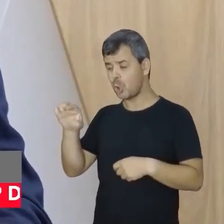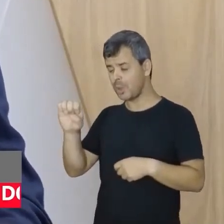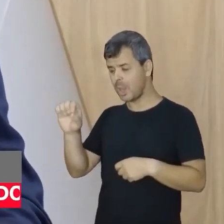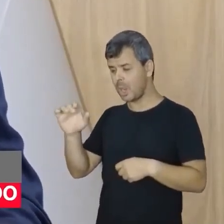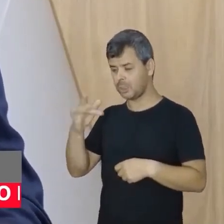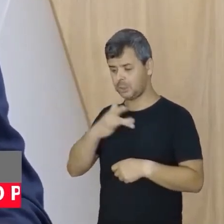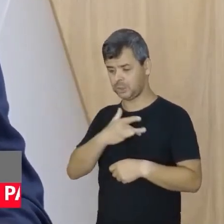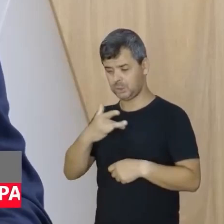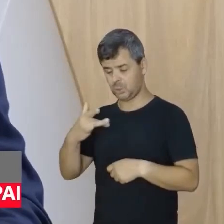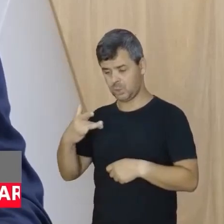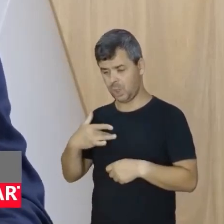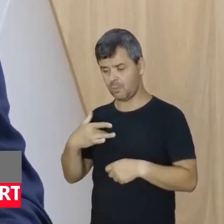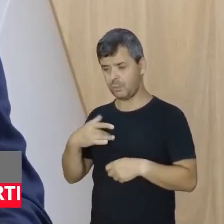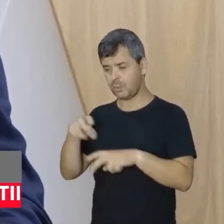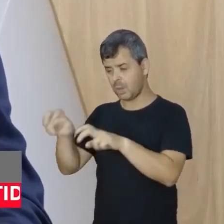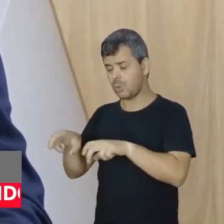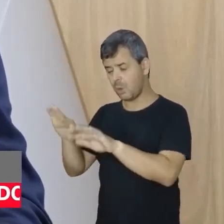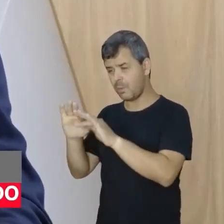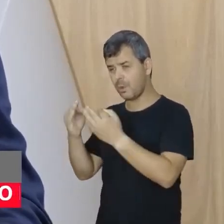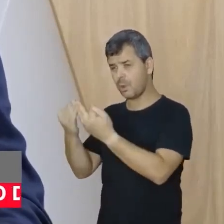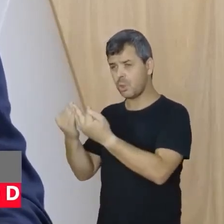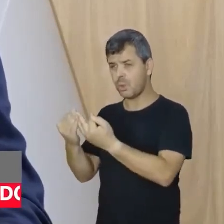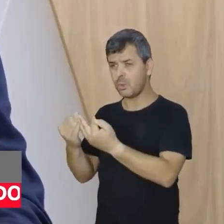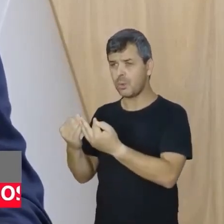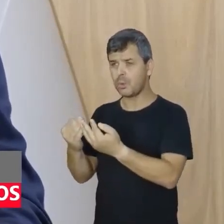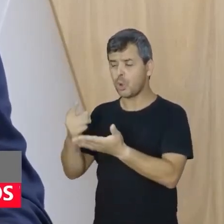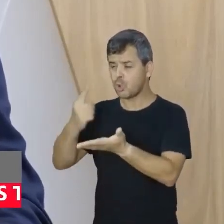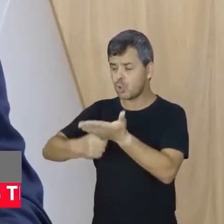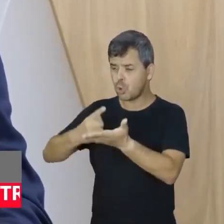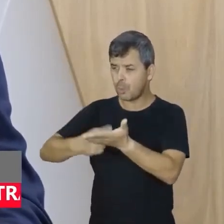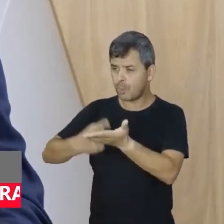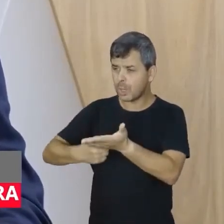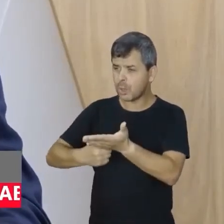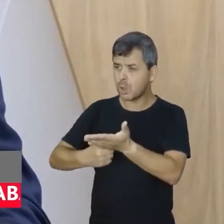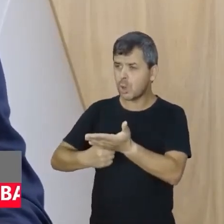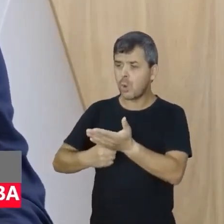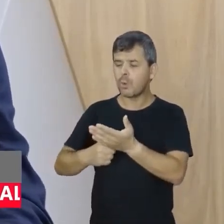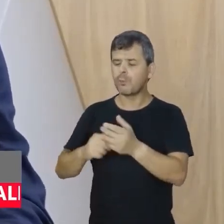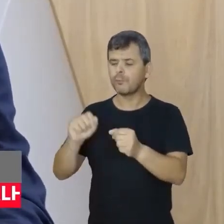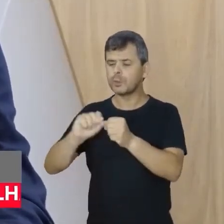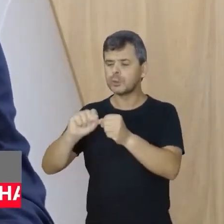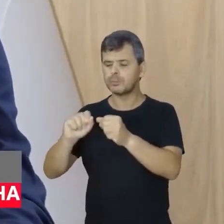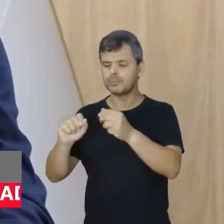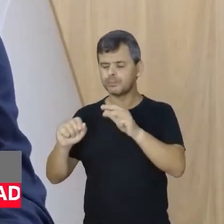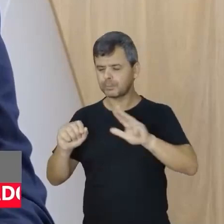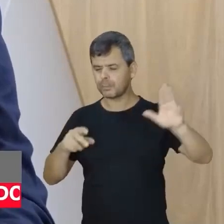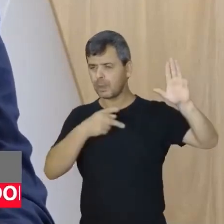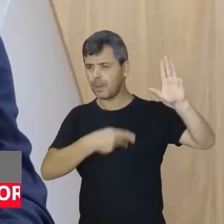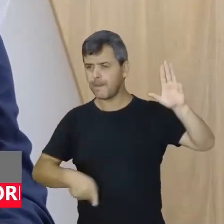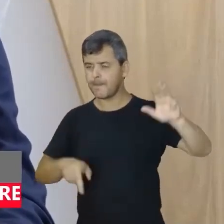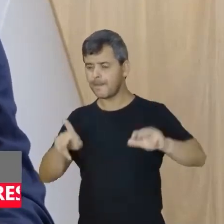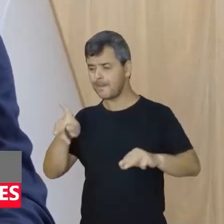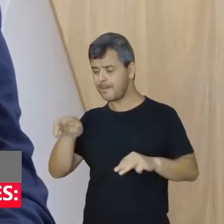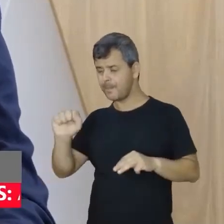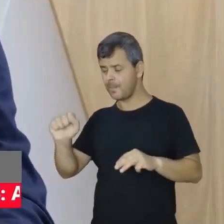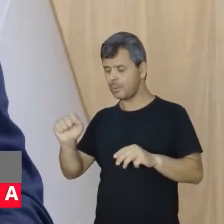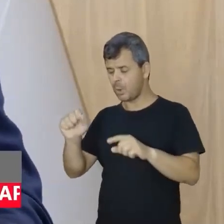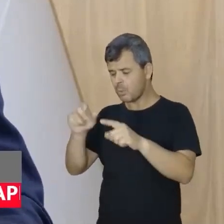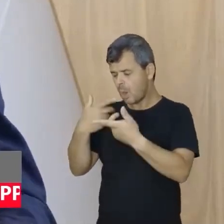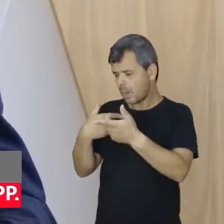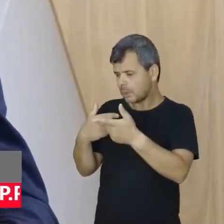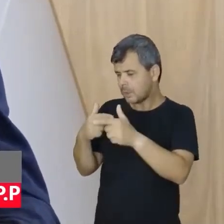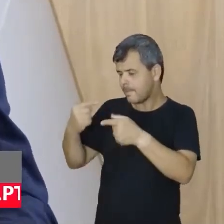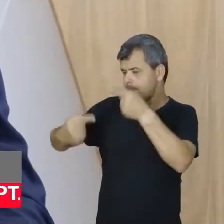saudável da agricultura familiar. Nós estamos correndo para cumprir o que o querido presidente Lula nos determinou, fazer de novo o PA ser um dos grandes